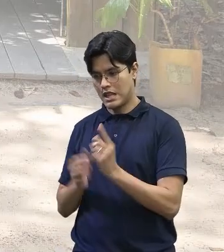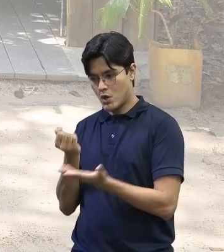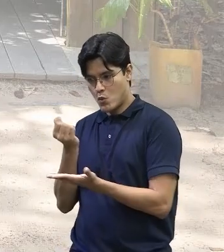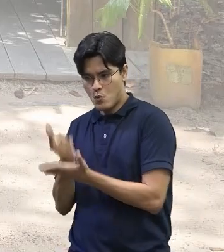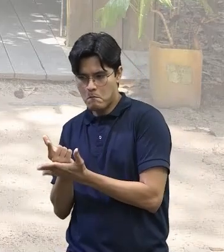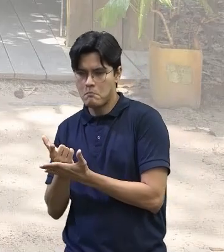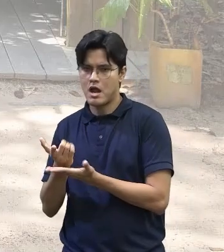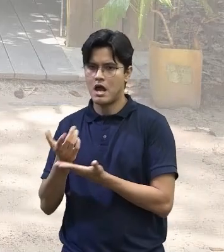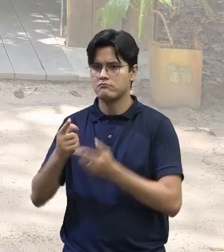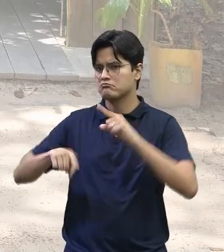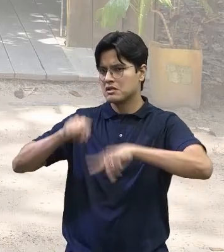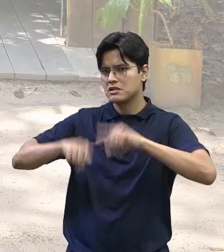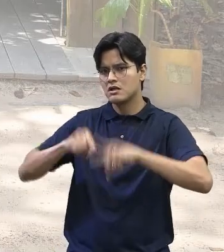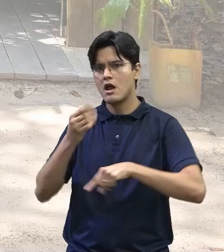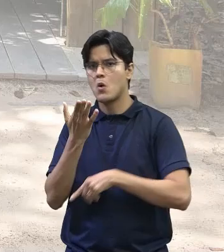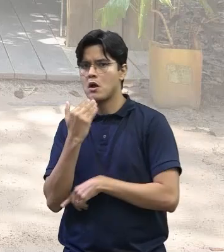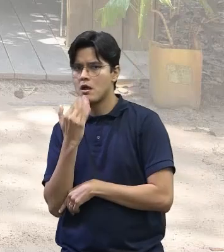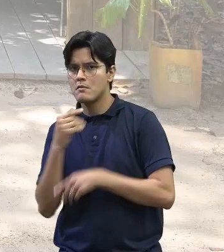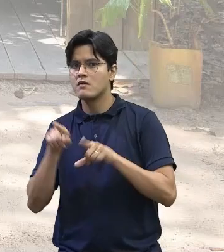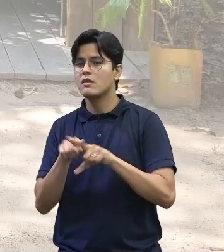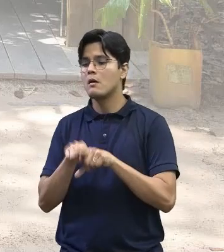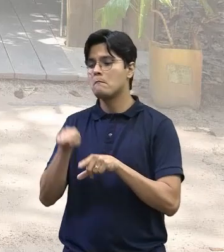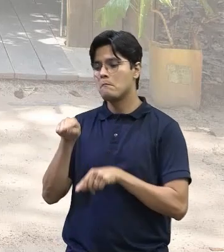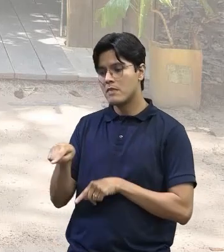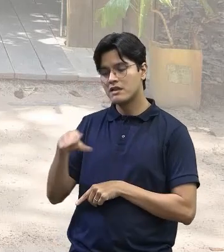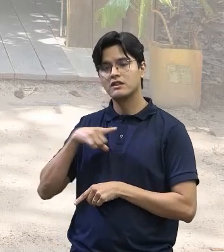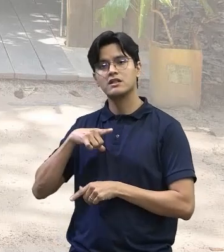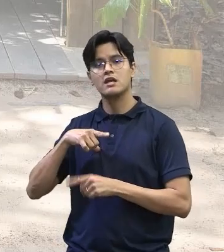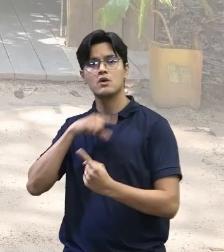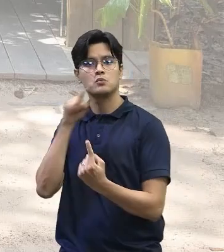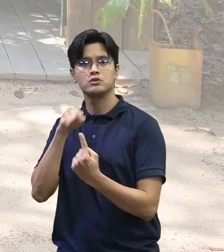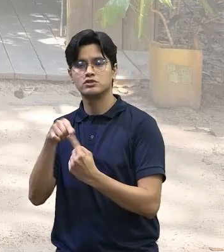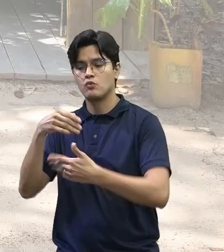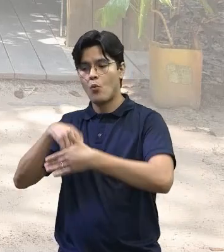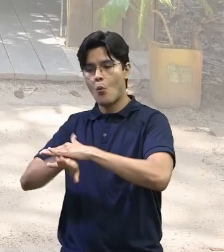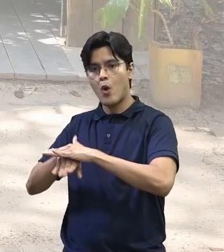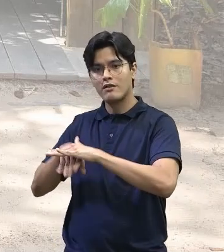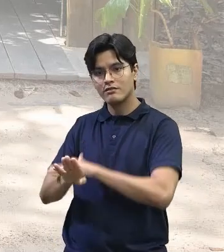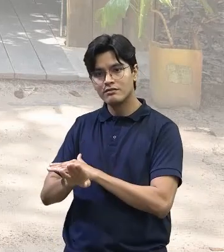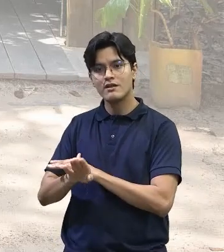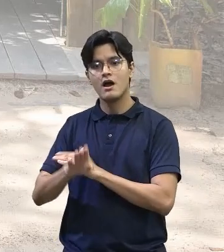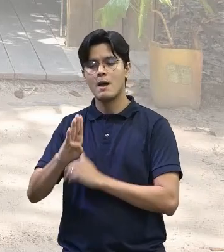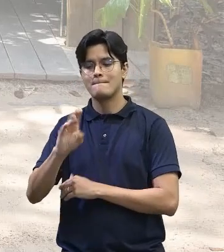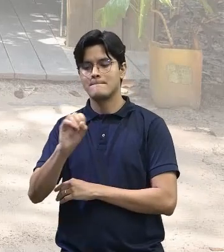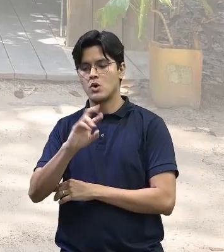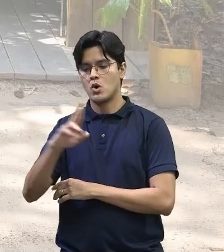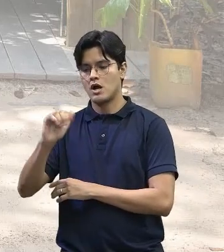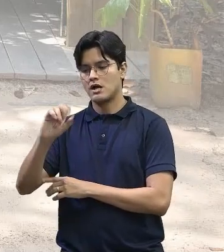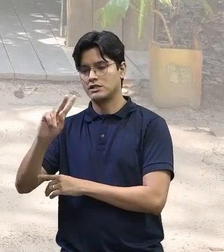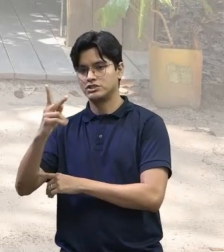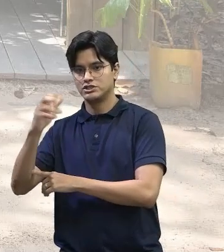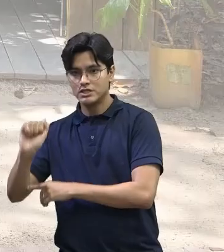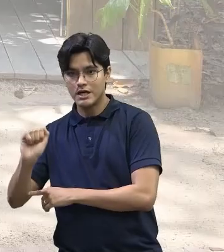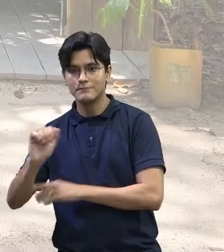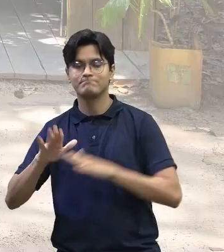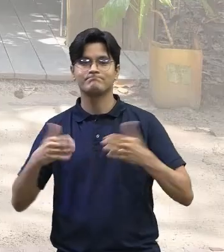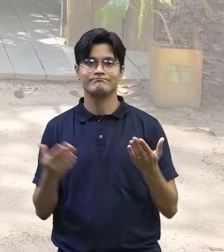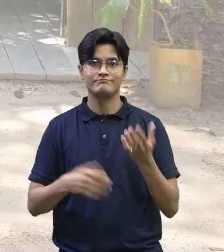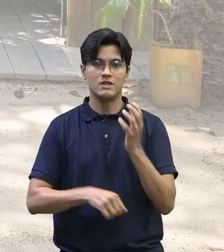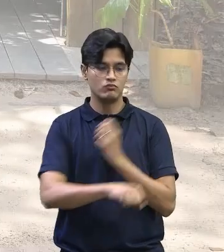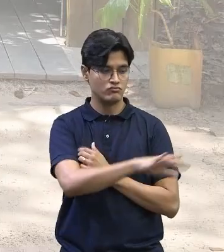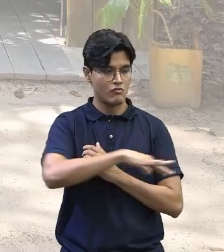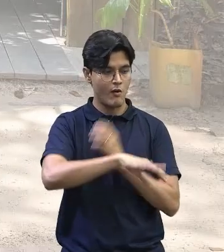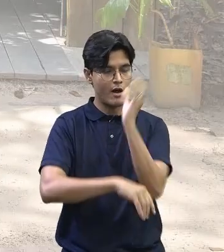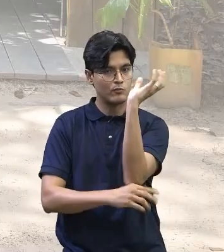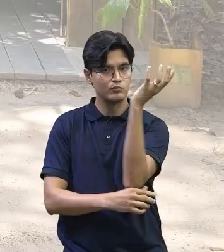depósito para borrachas recolhidas. Então, o que era o seringal, gente? Era a mata fechada, tinha as